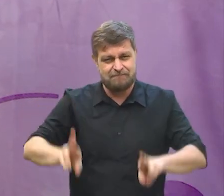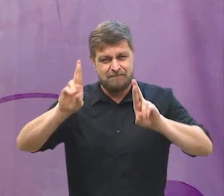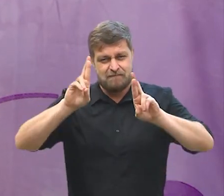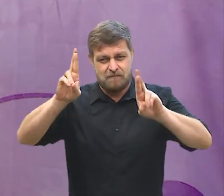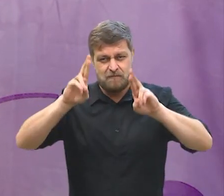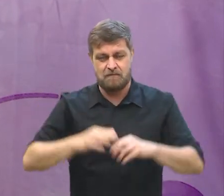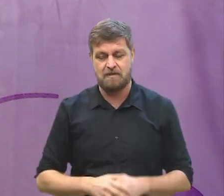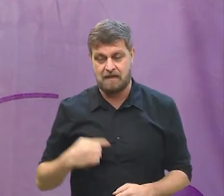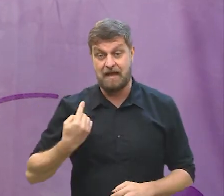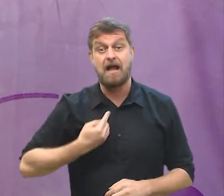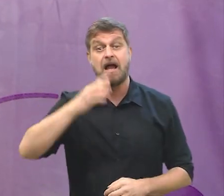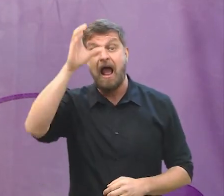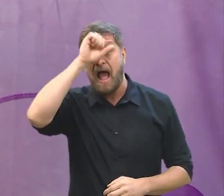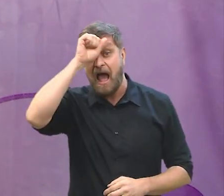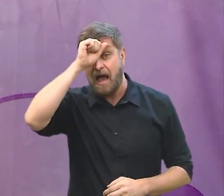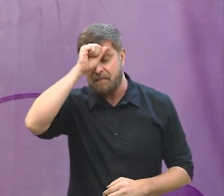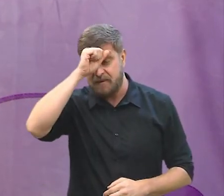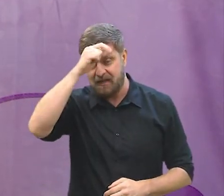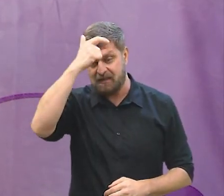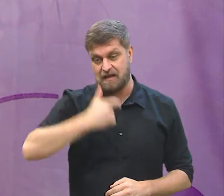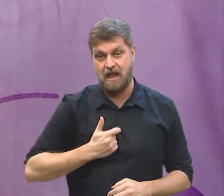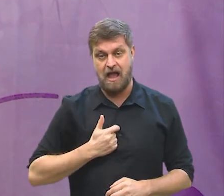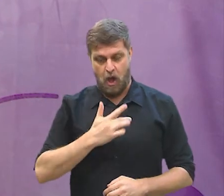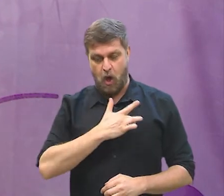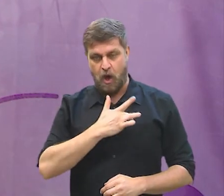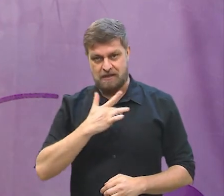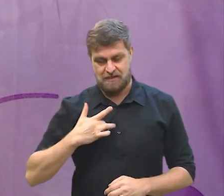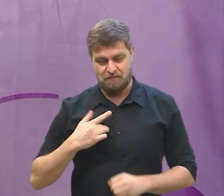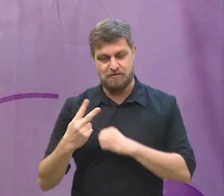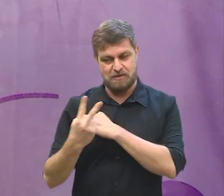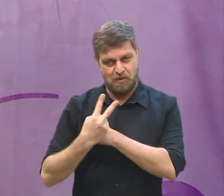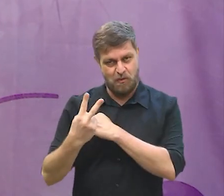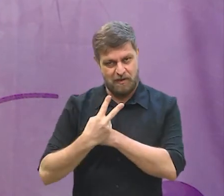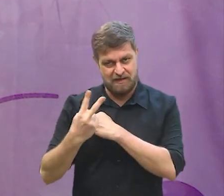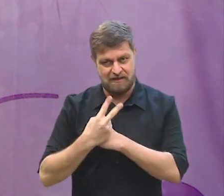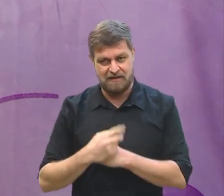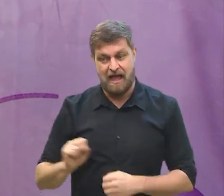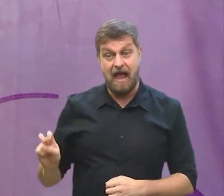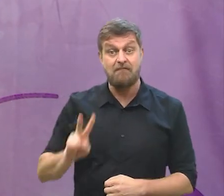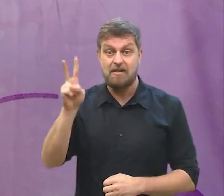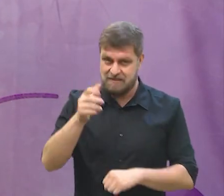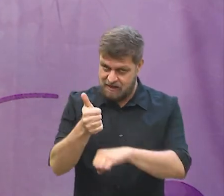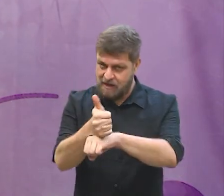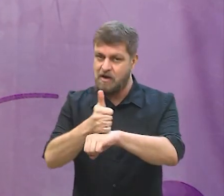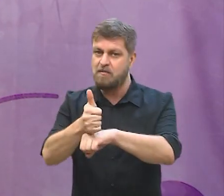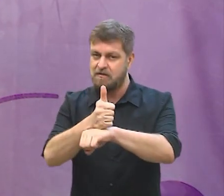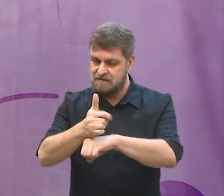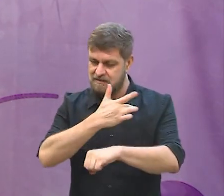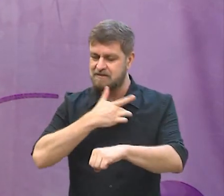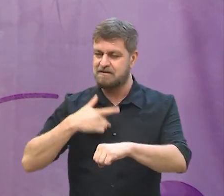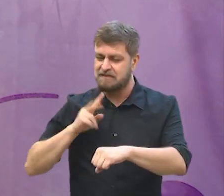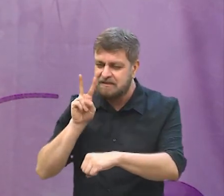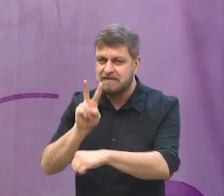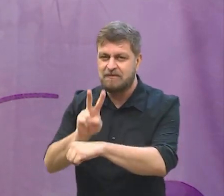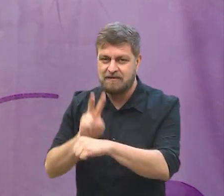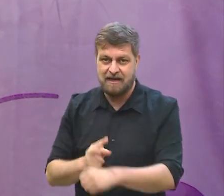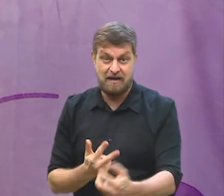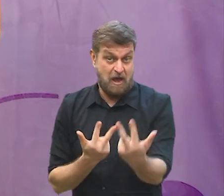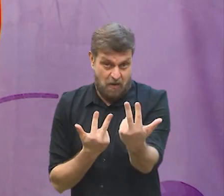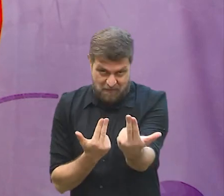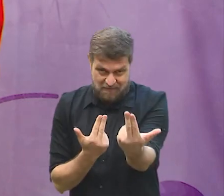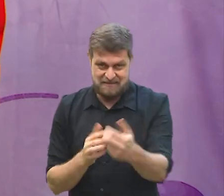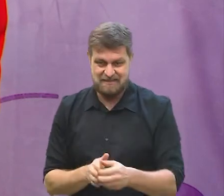nossa equipe do hospital e vai só trazer benefícios aí para os pacientes. Assim esperamos. Doutora, infelizmente